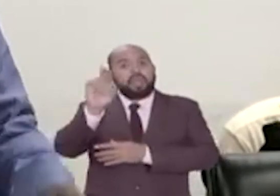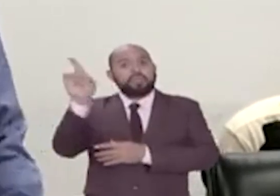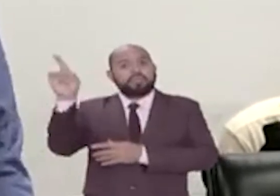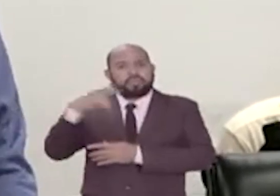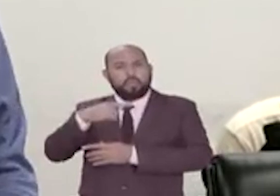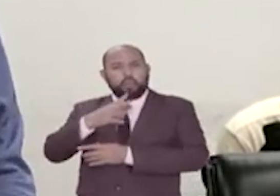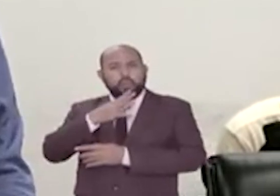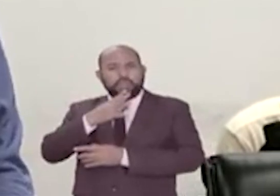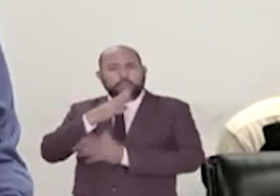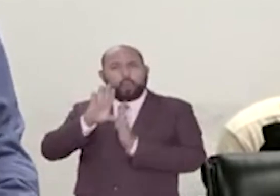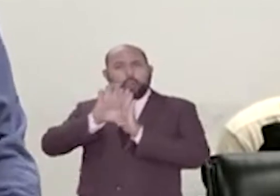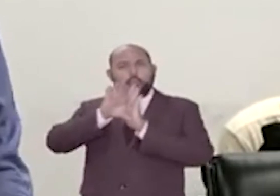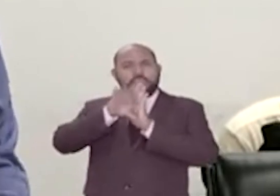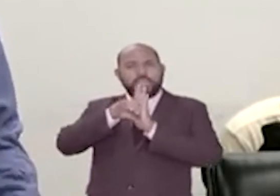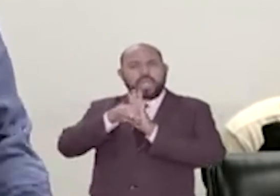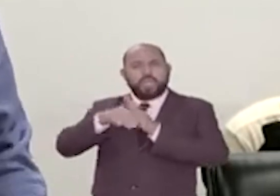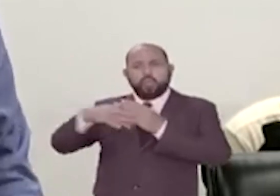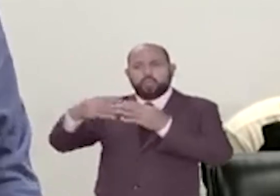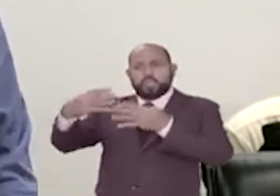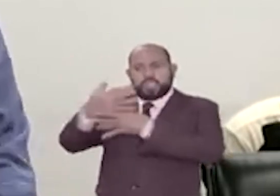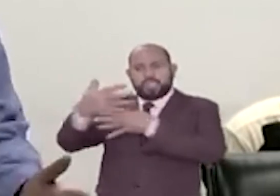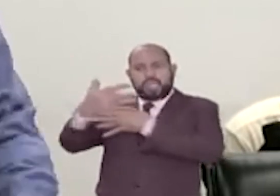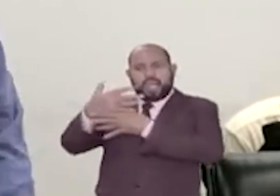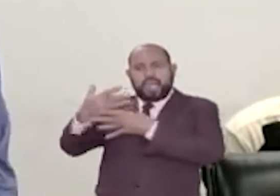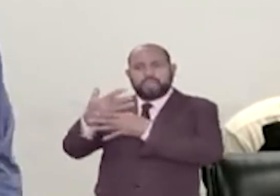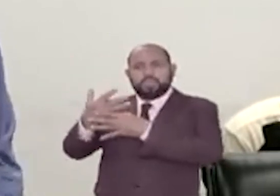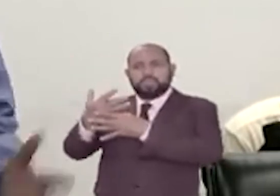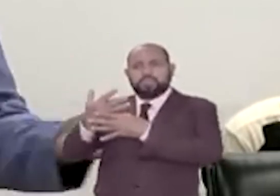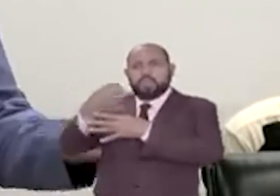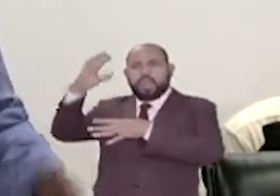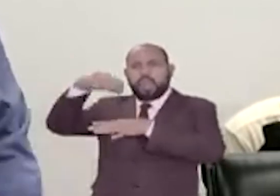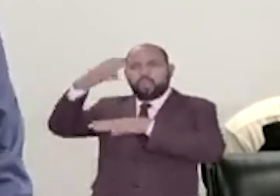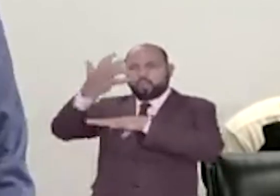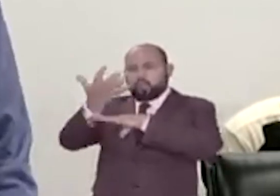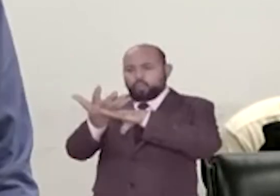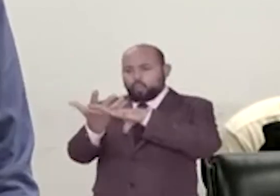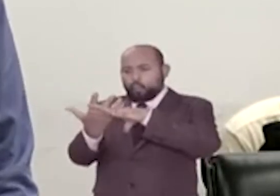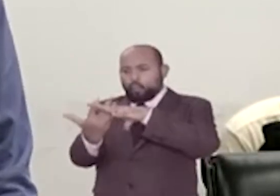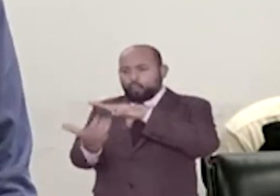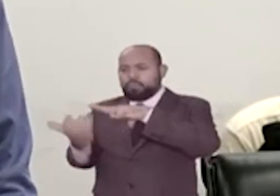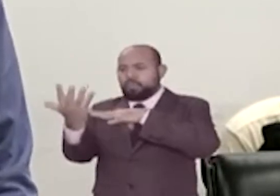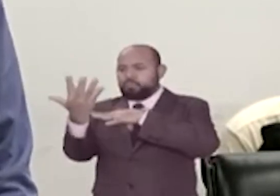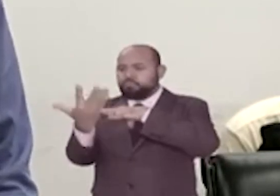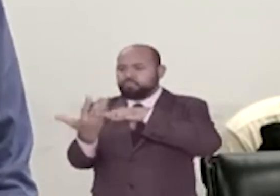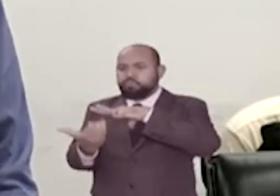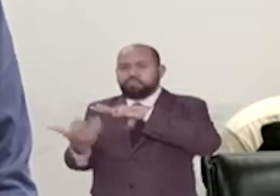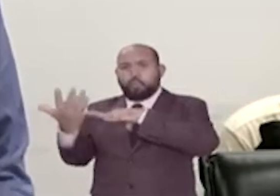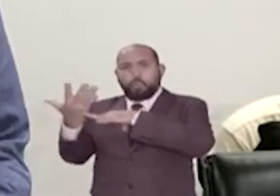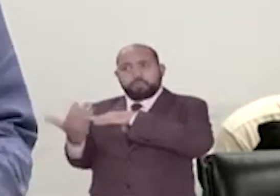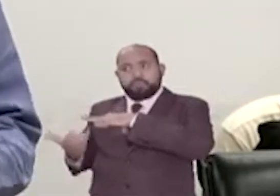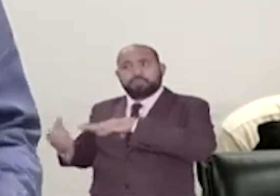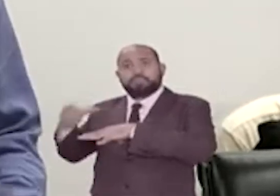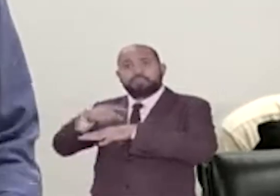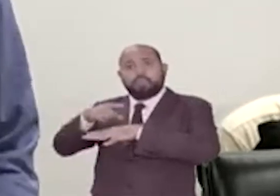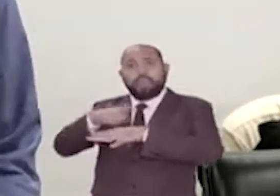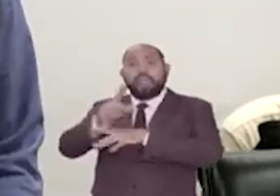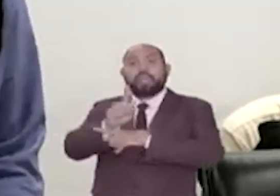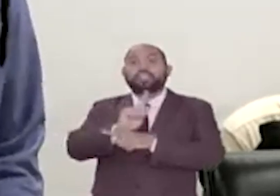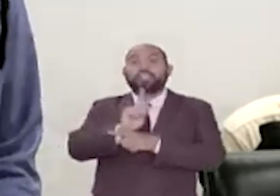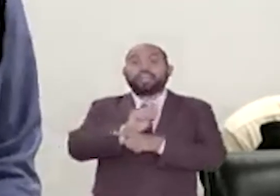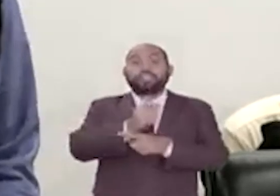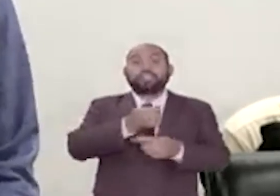Não sei se o professor Michel está habituado como professor de geografia, mas é um conceito que trata de gestão de